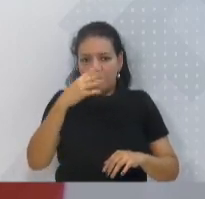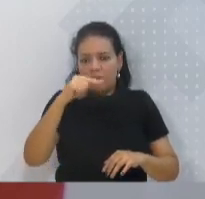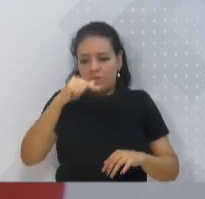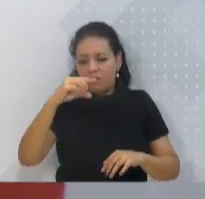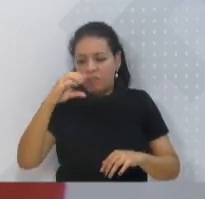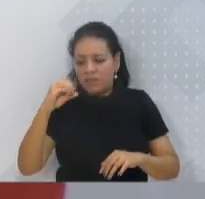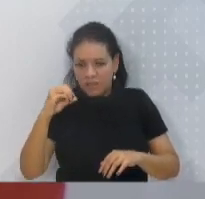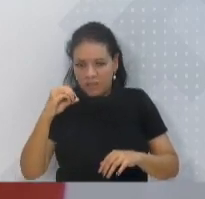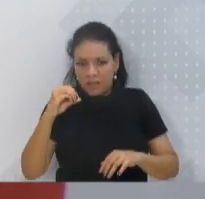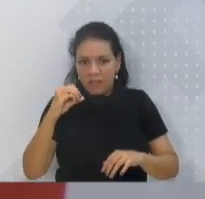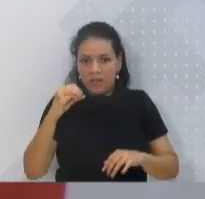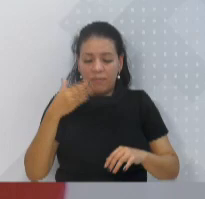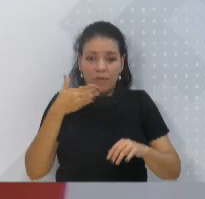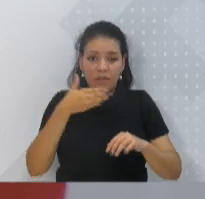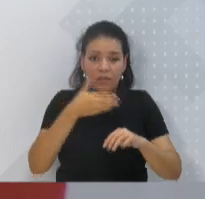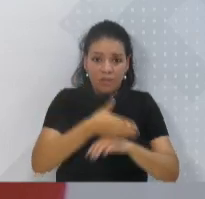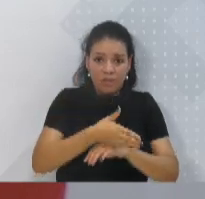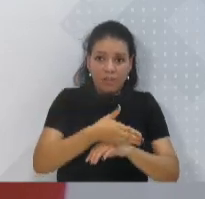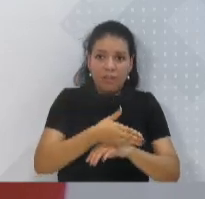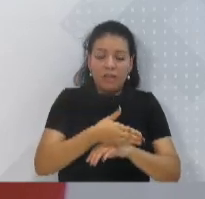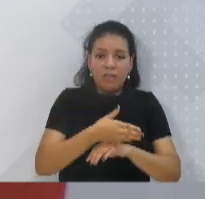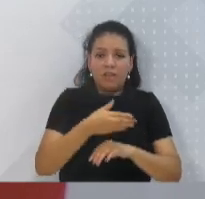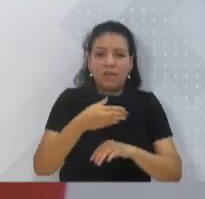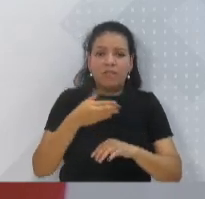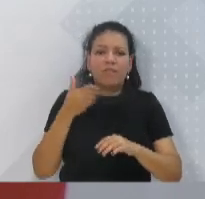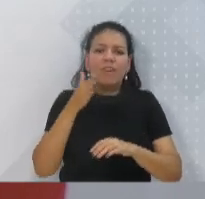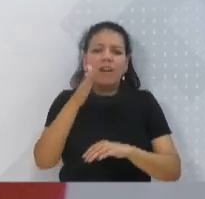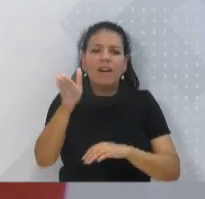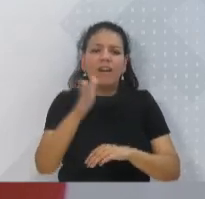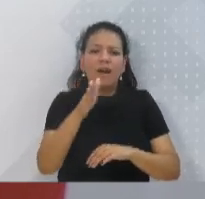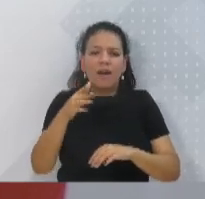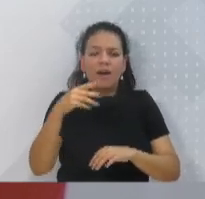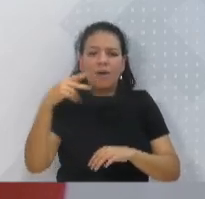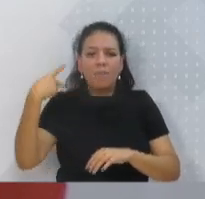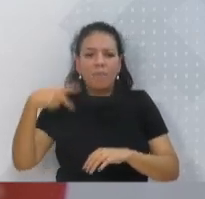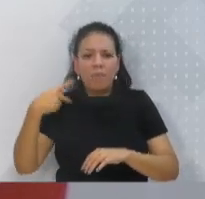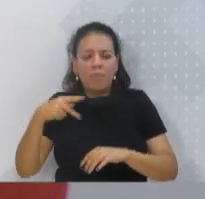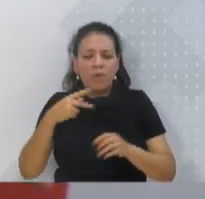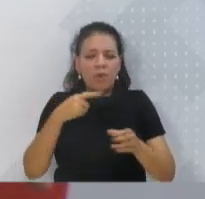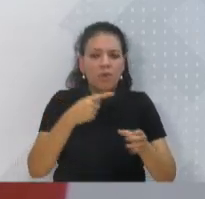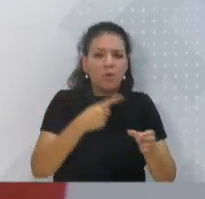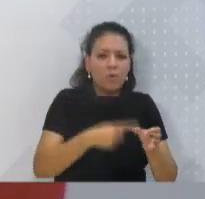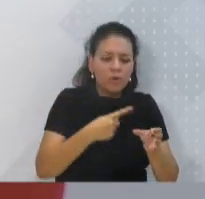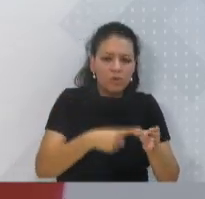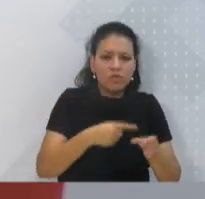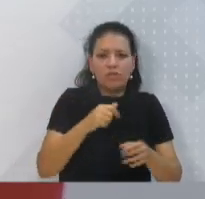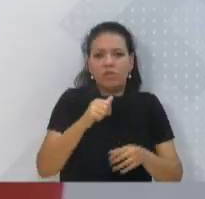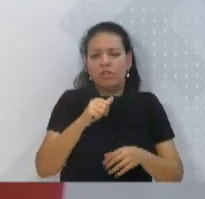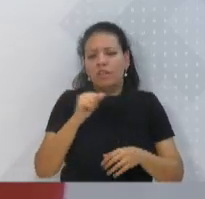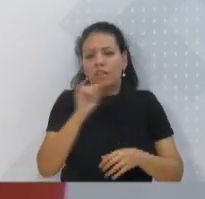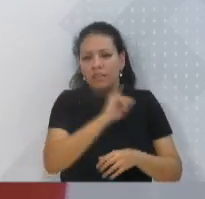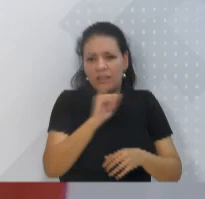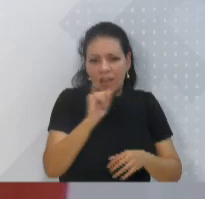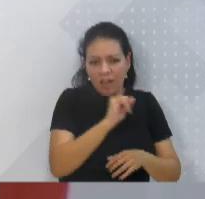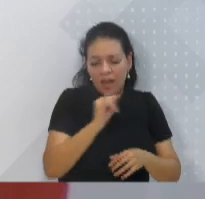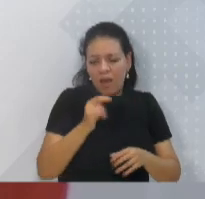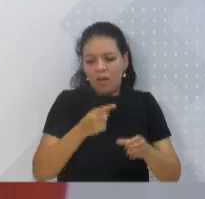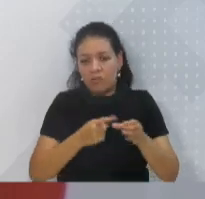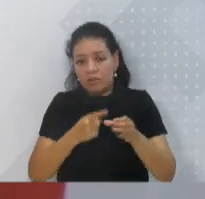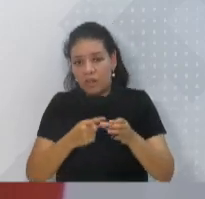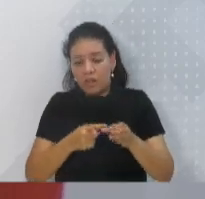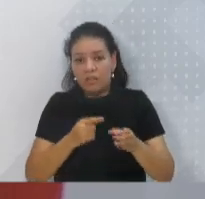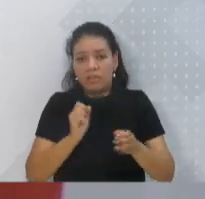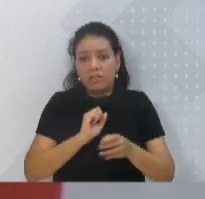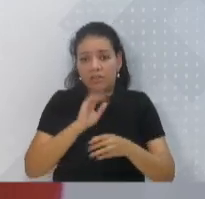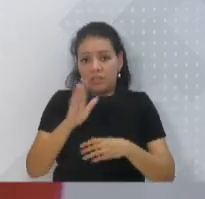à entrada da Werner Duve, né, que vai a Pomerode, que vai a Indaial, que vem ao centro de Blumenau, o complexo da saída do